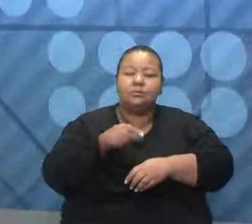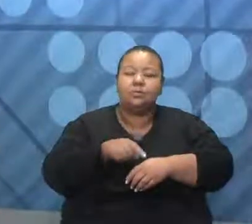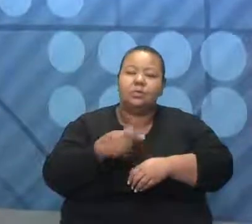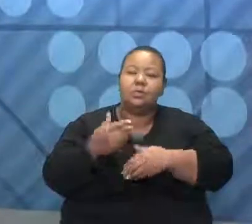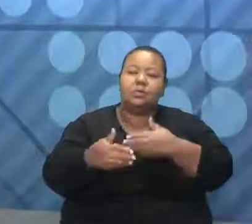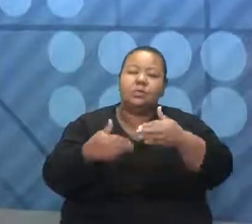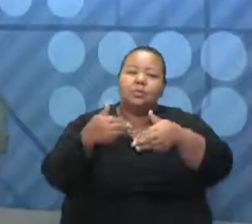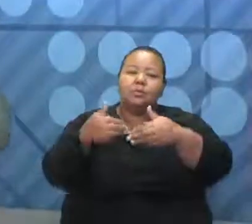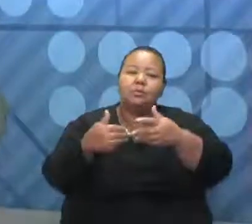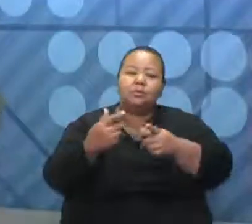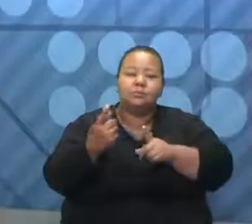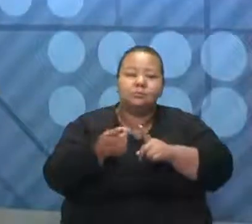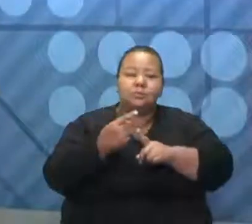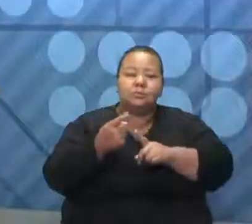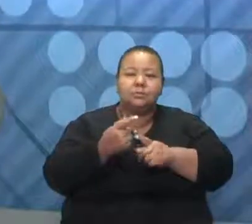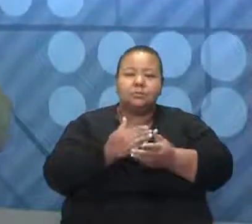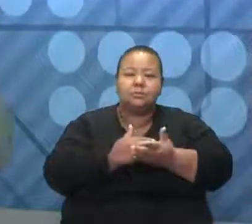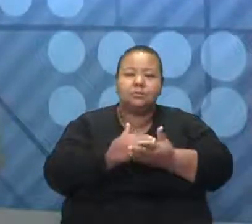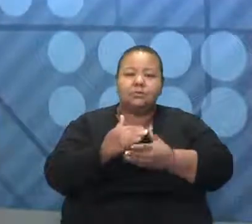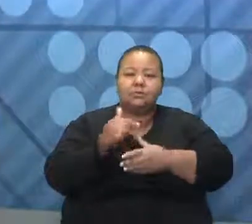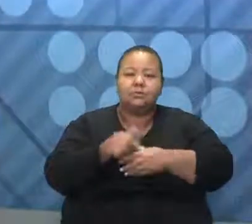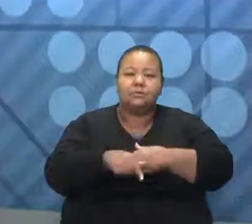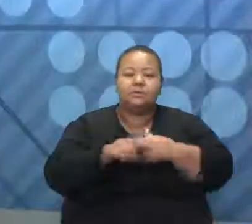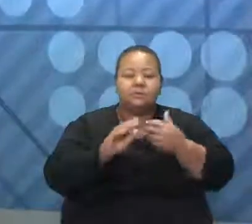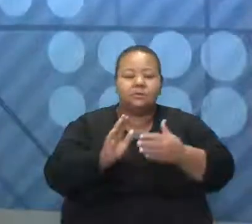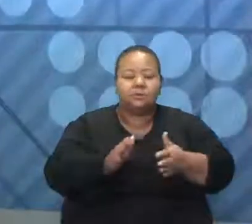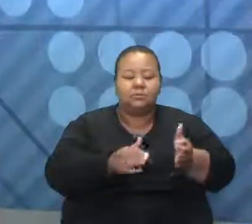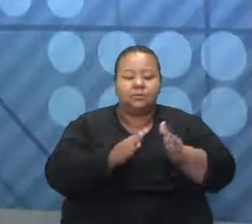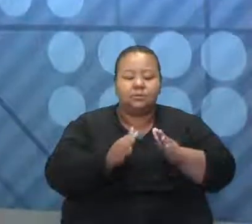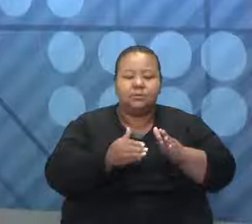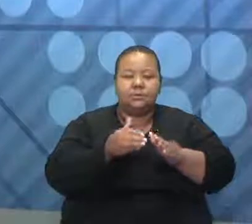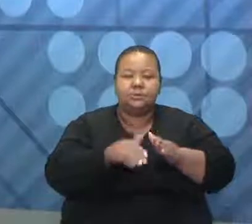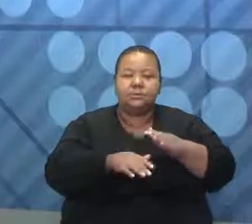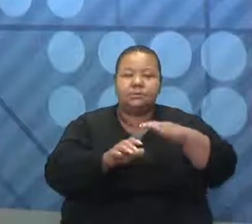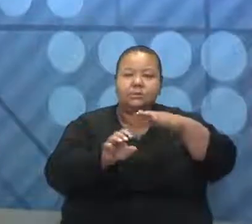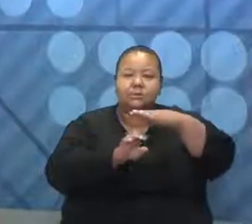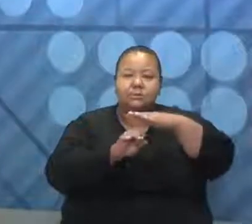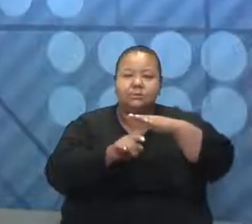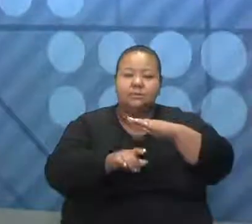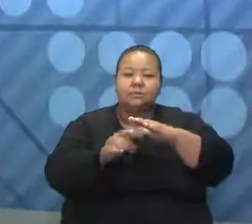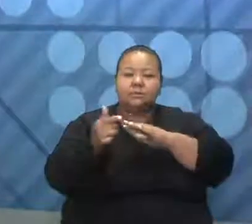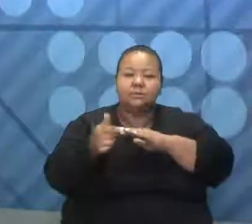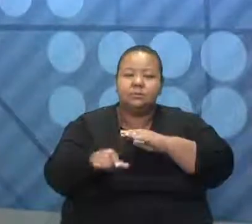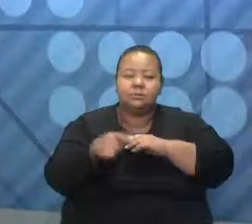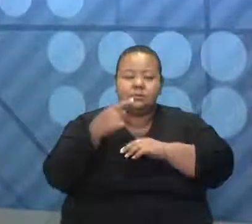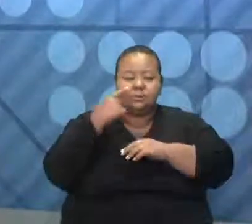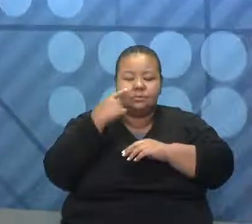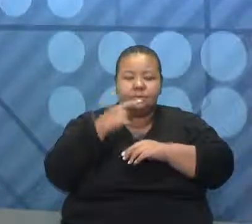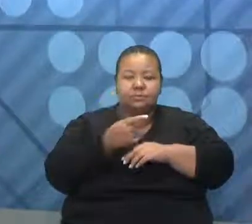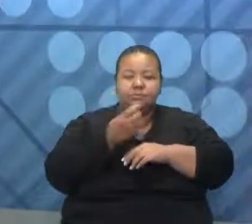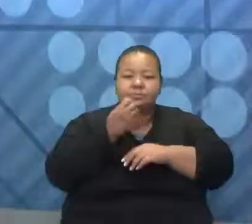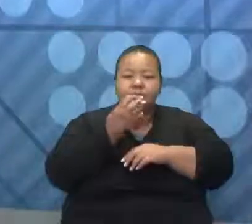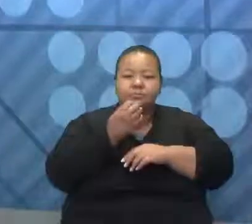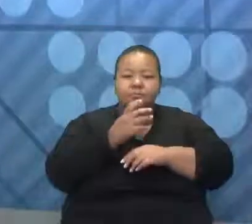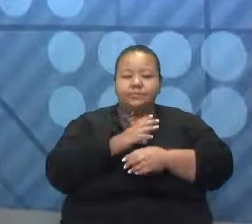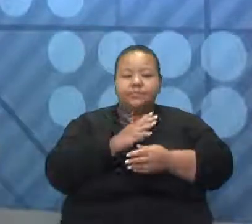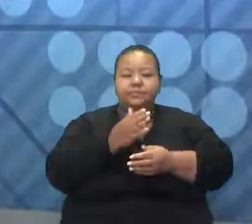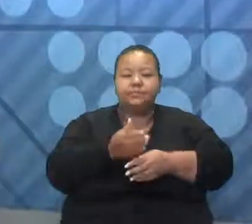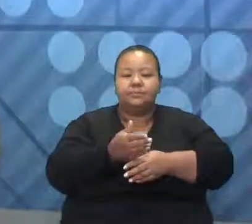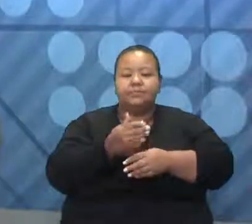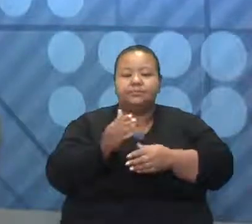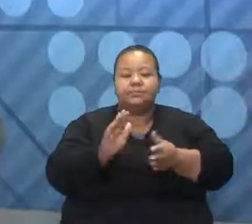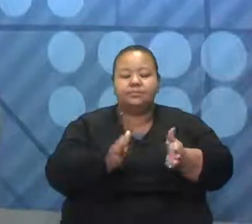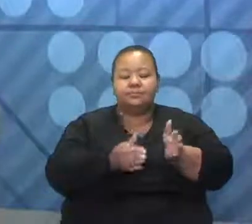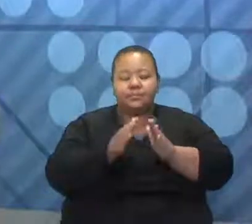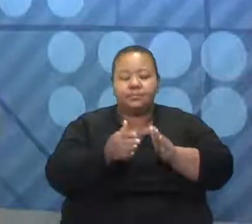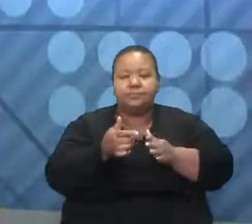desenvolve. Primeiro, partindo da produtividade, da eficiência da minha empresa, eu consigo analisar uma boa parte da minha produção.